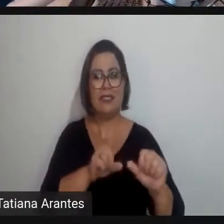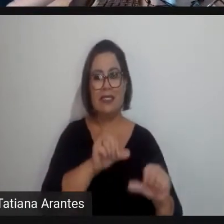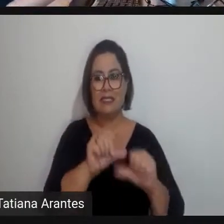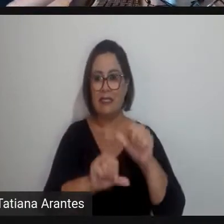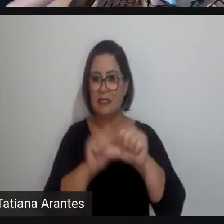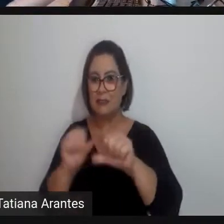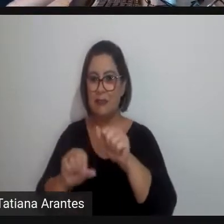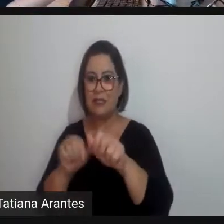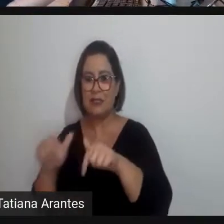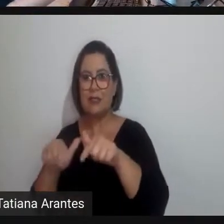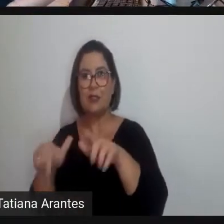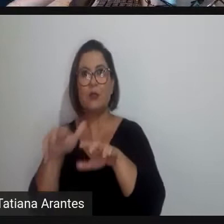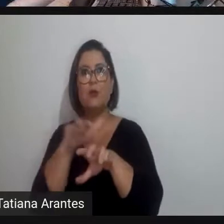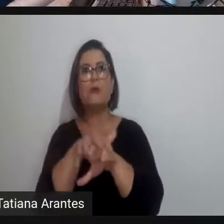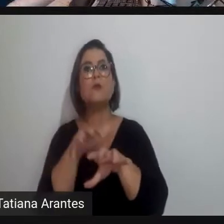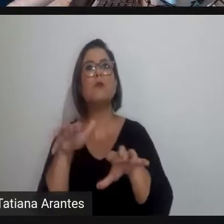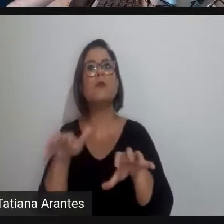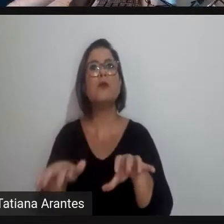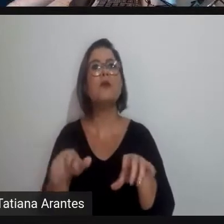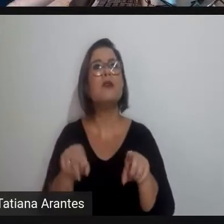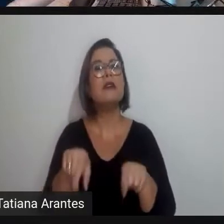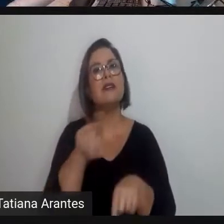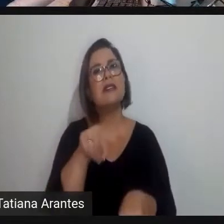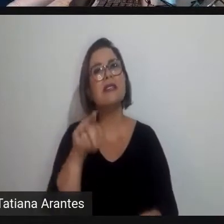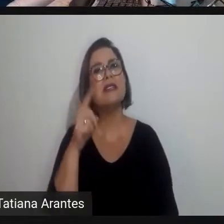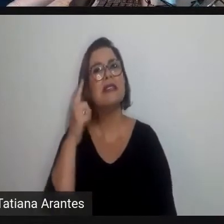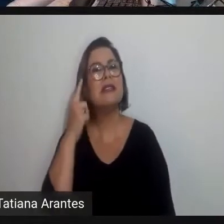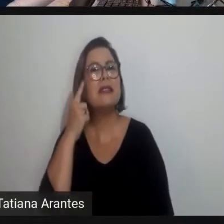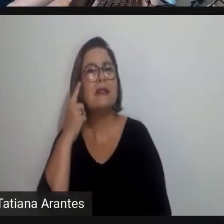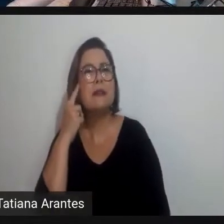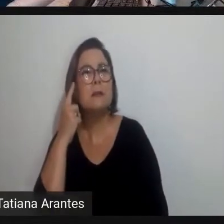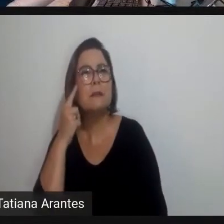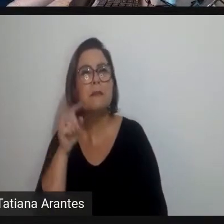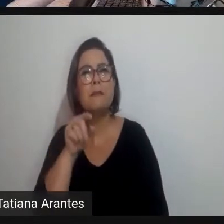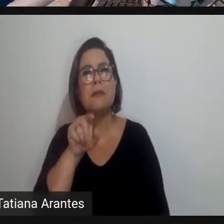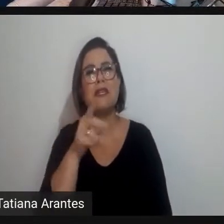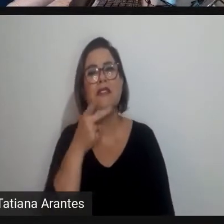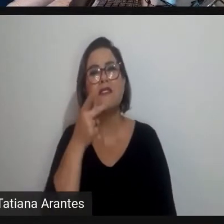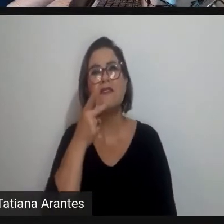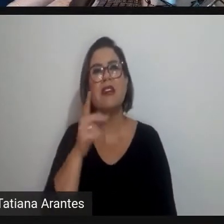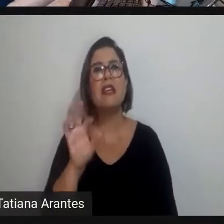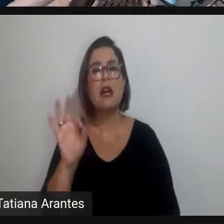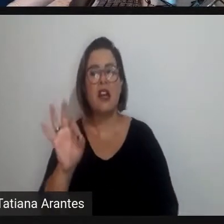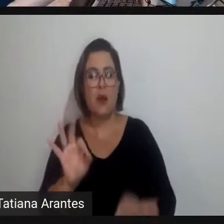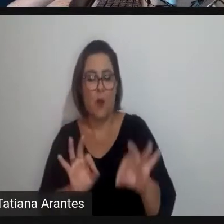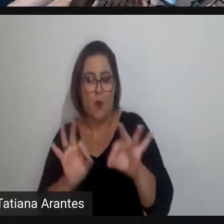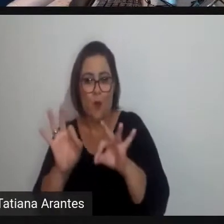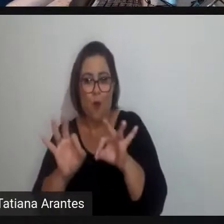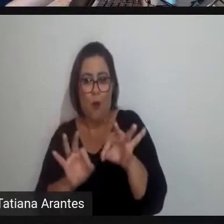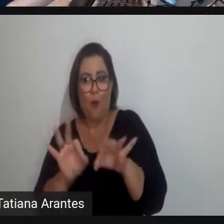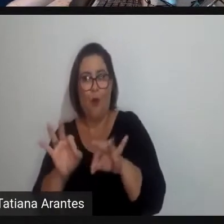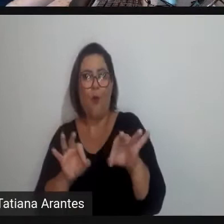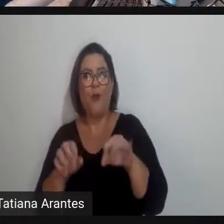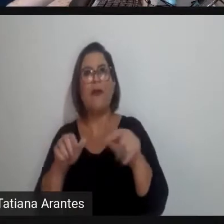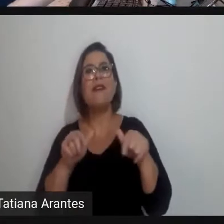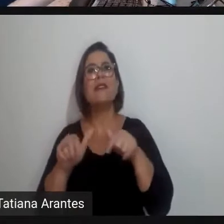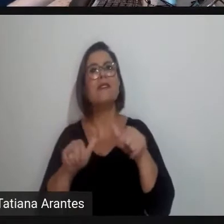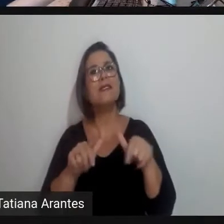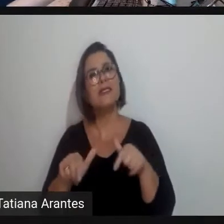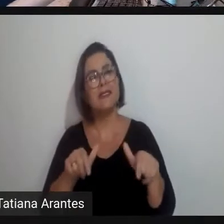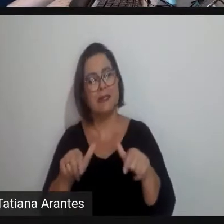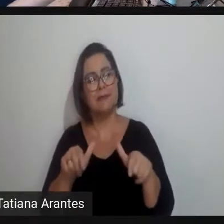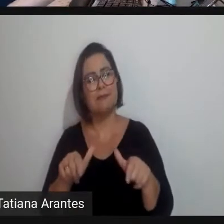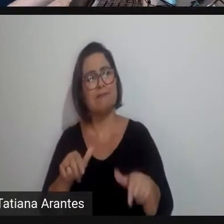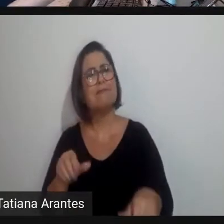E justamente essa palavra que você disse, né, organização do trabalho. Olha, é uma coisa